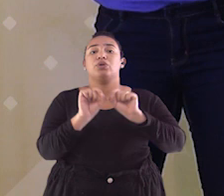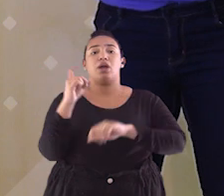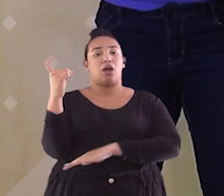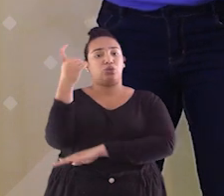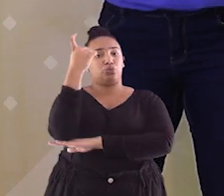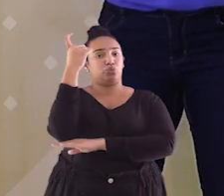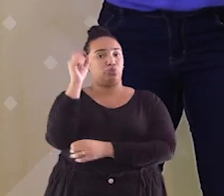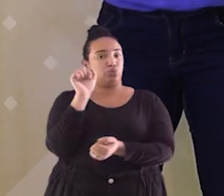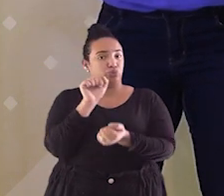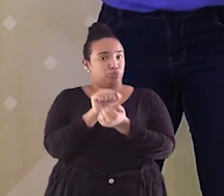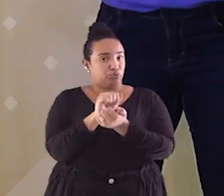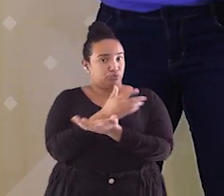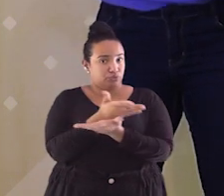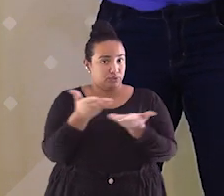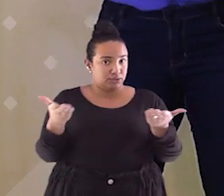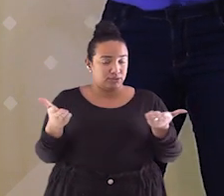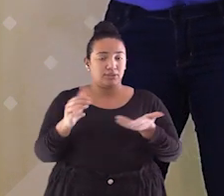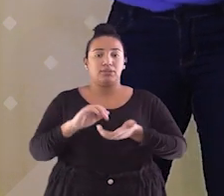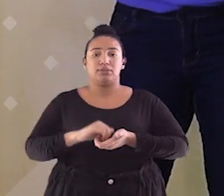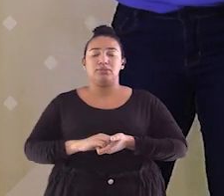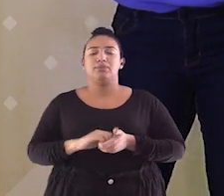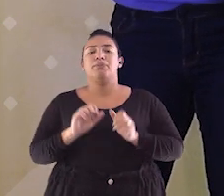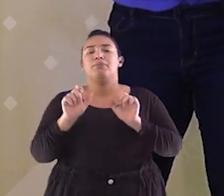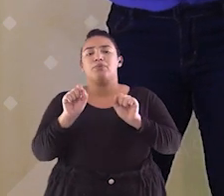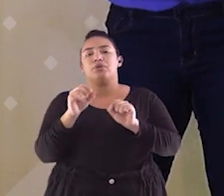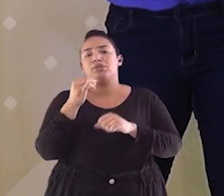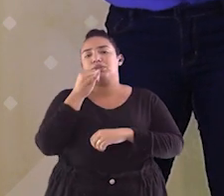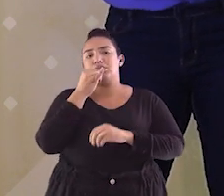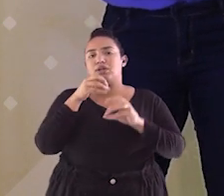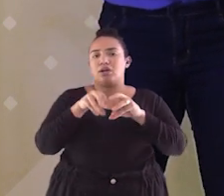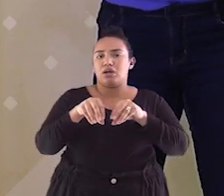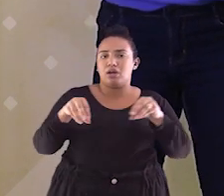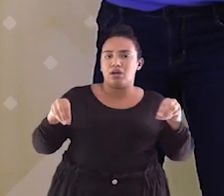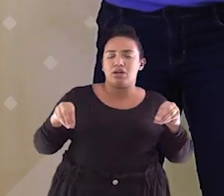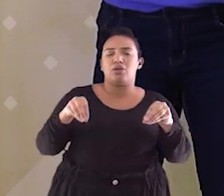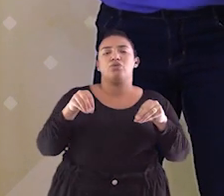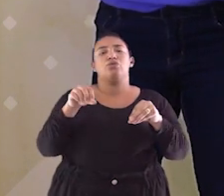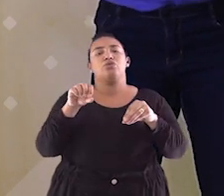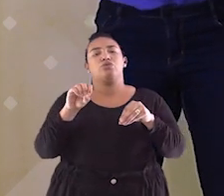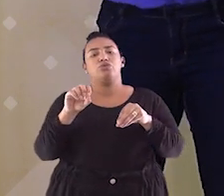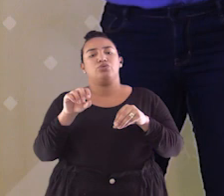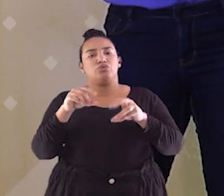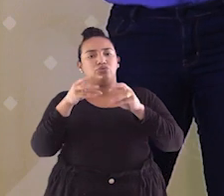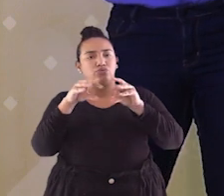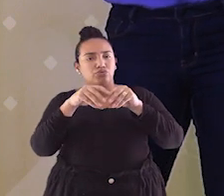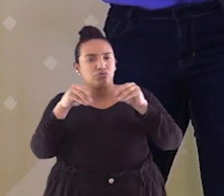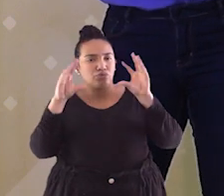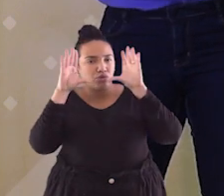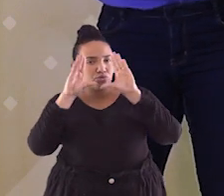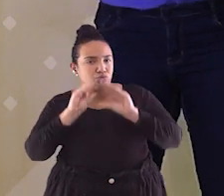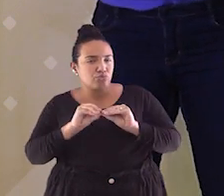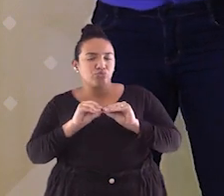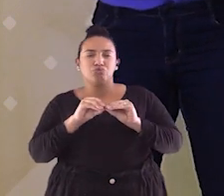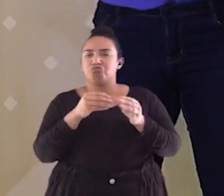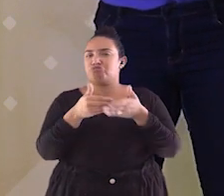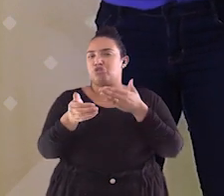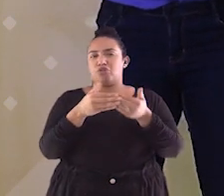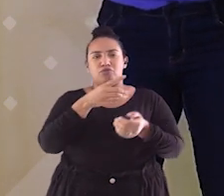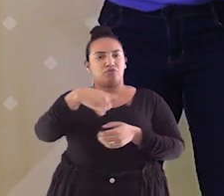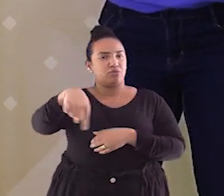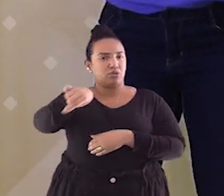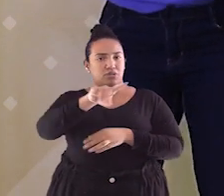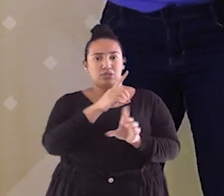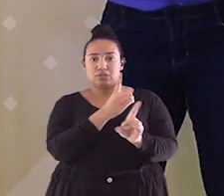hein? Pode fazer utilizando solo arenoso, umífero, argiloso. Pode ser qualquer um que você